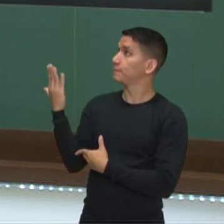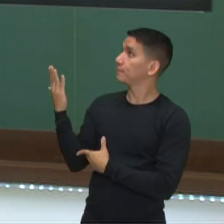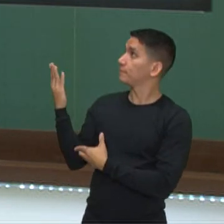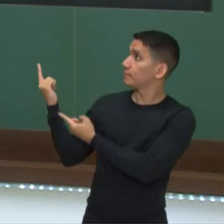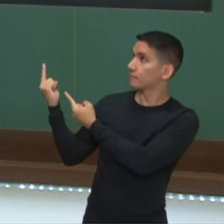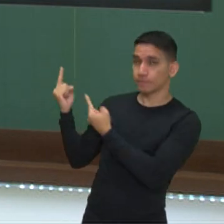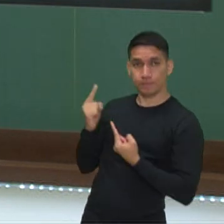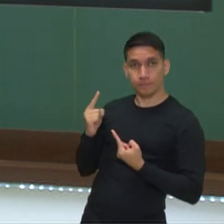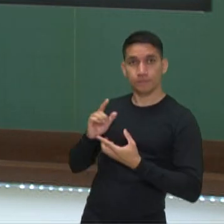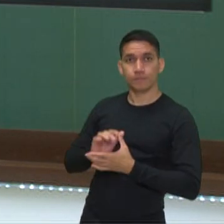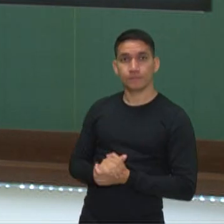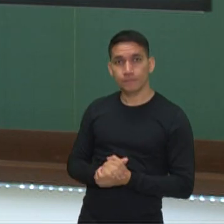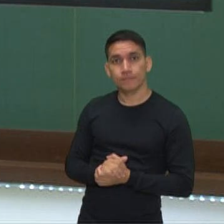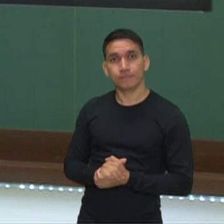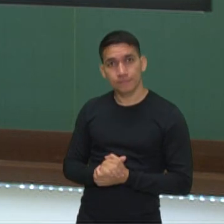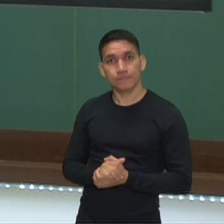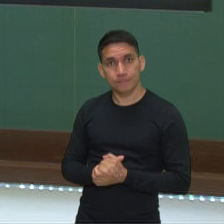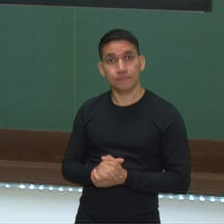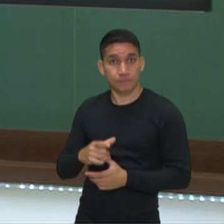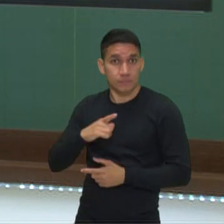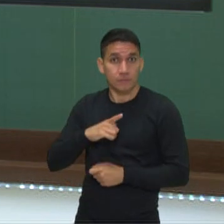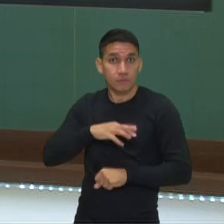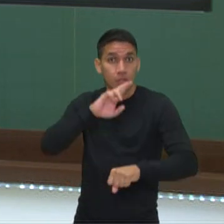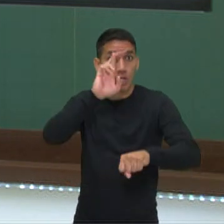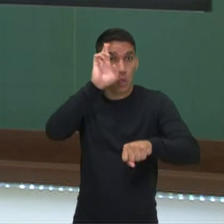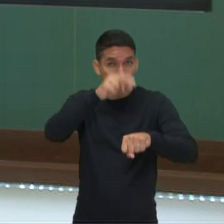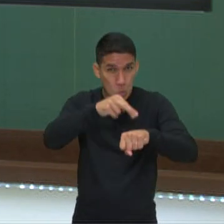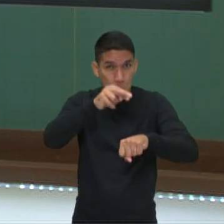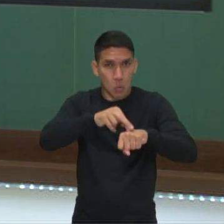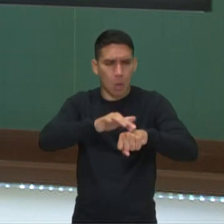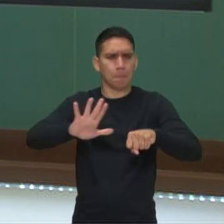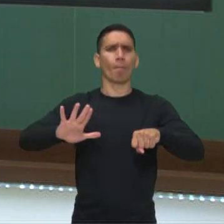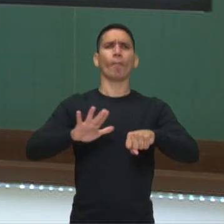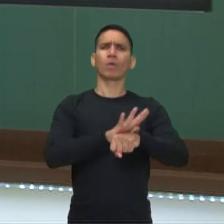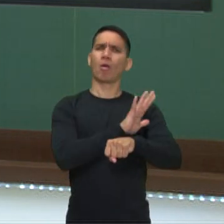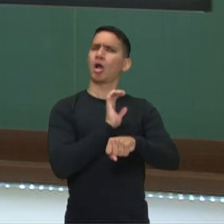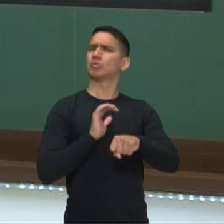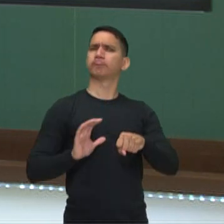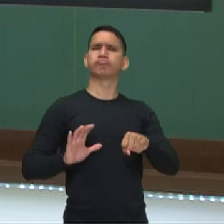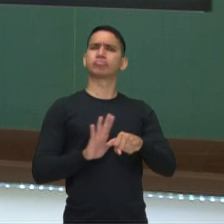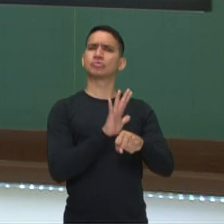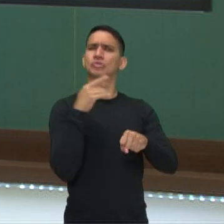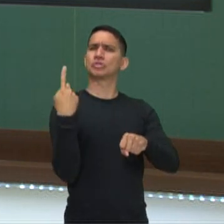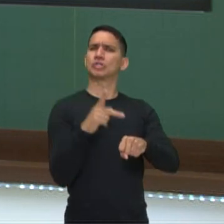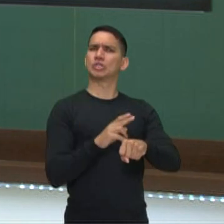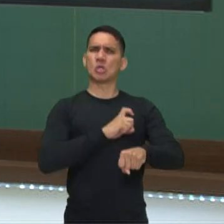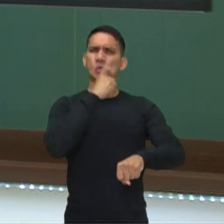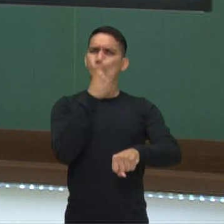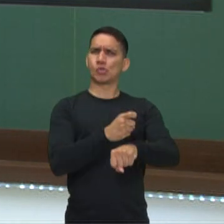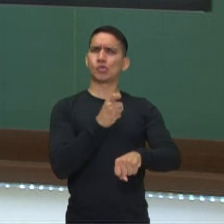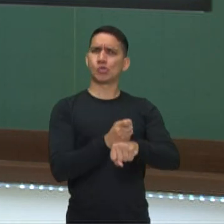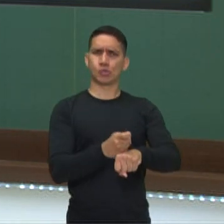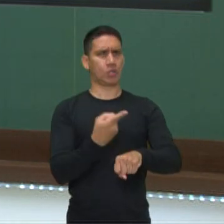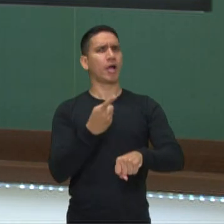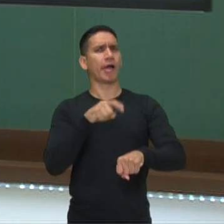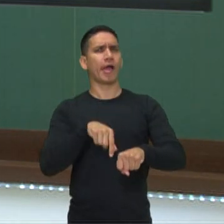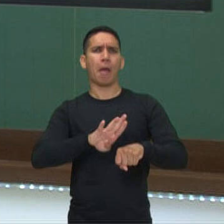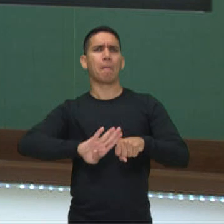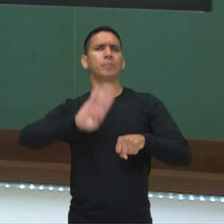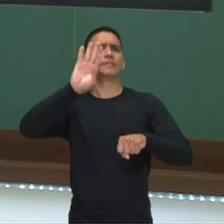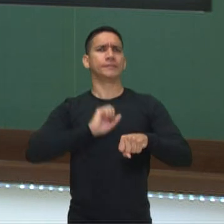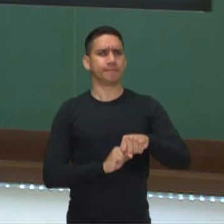esquerda para a direita. Nós temos uma rocha íntegra, inteira, dura. Vamos dizer que é a rocha